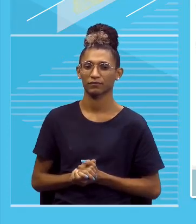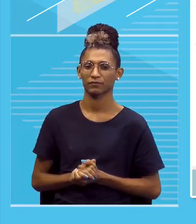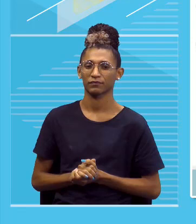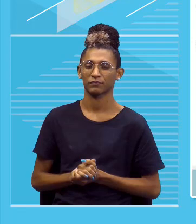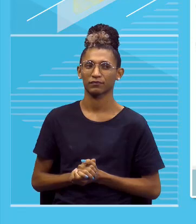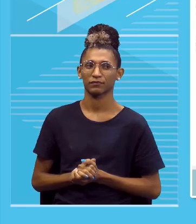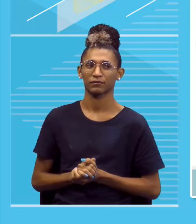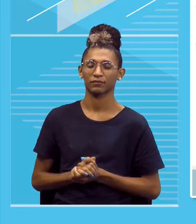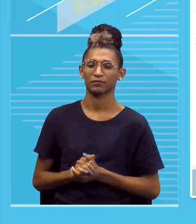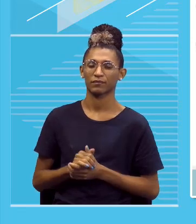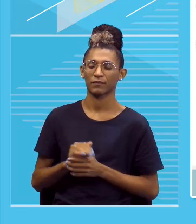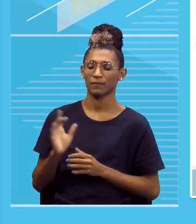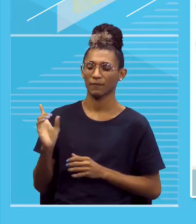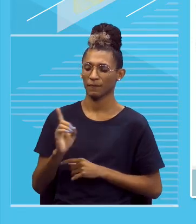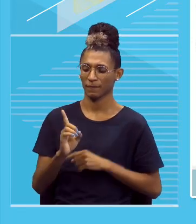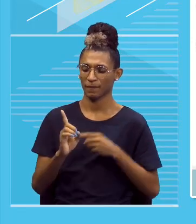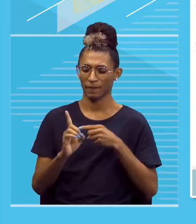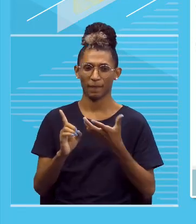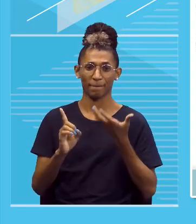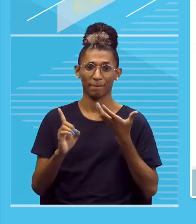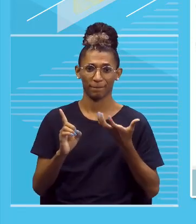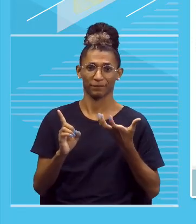buscando sobrevivência